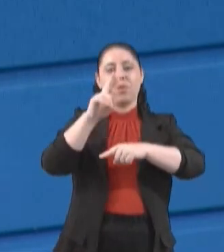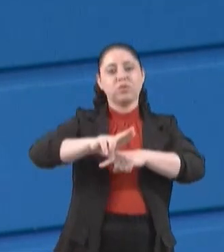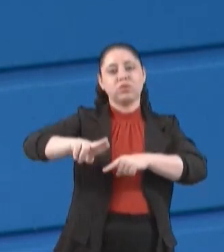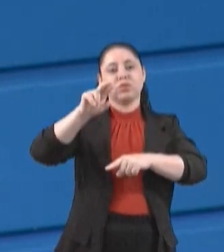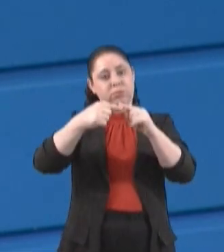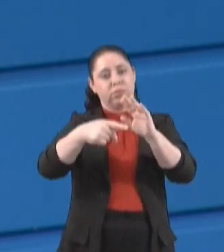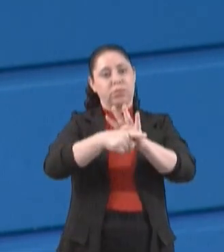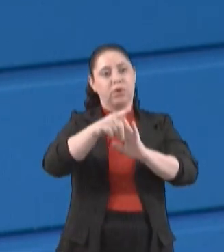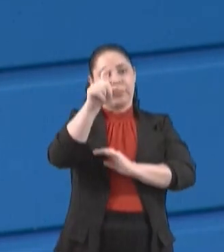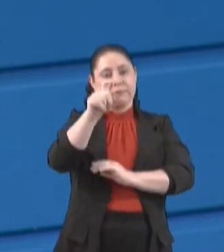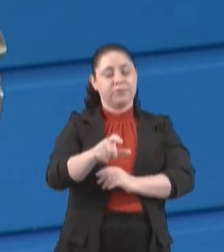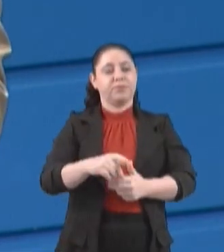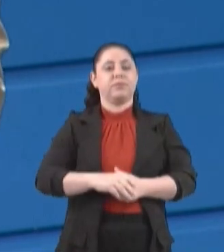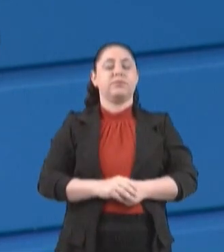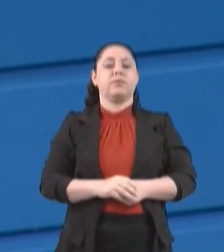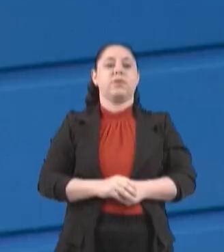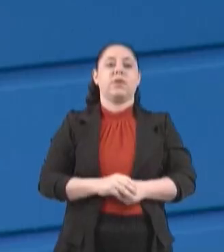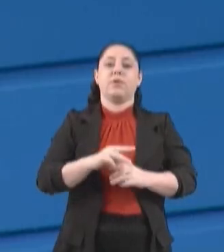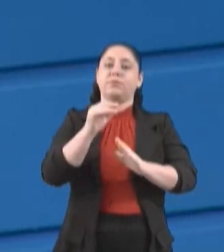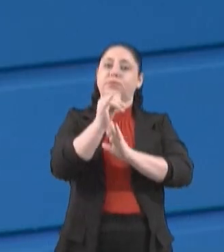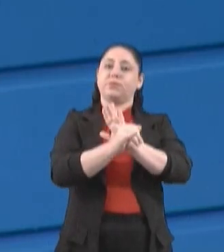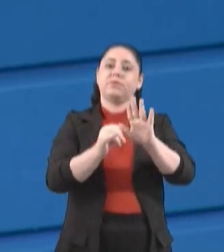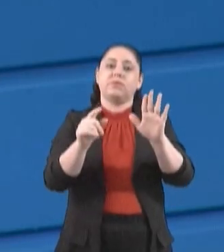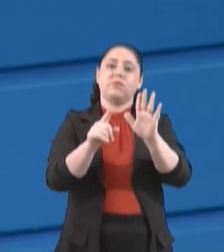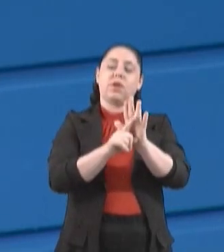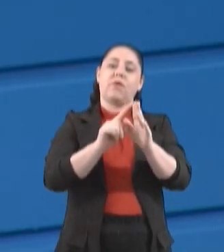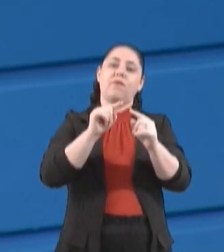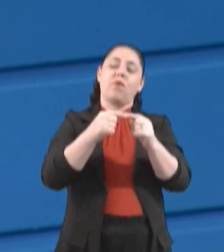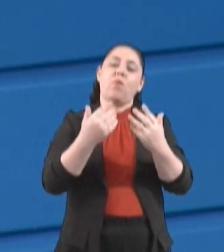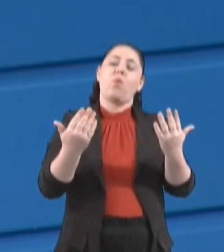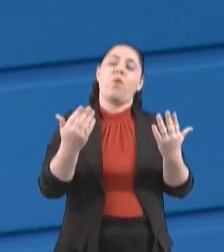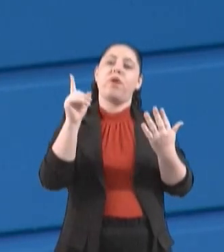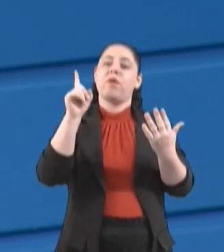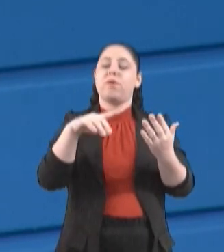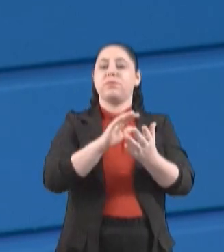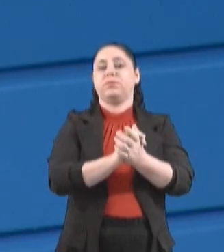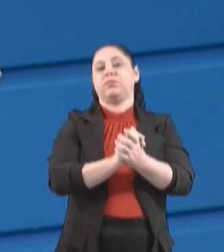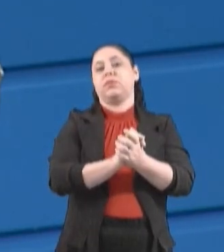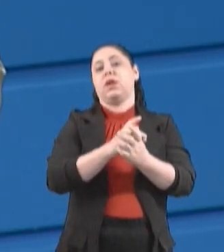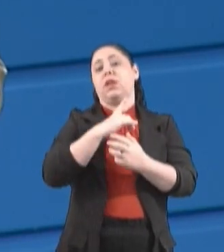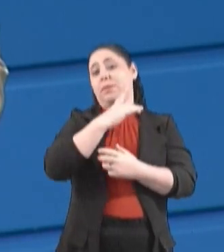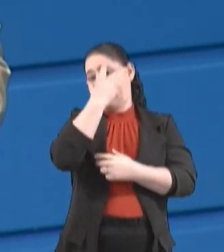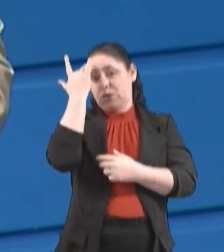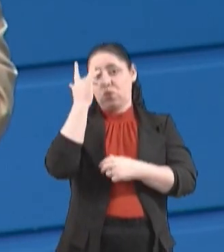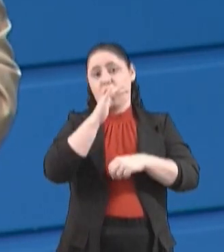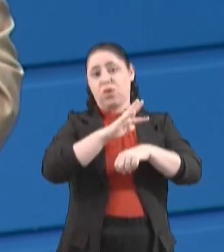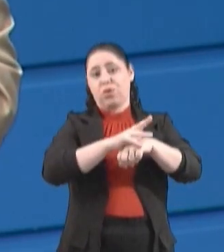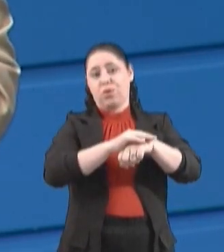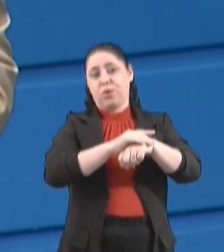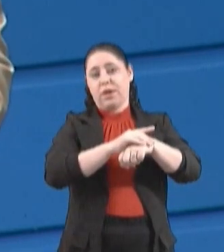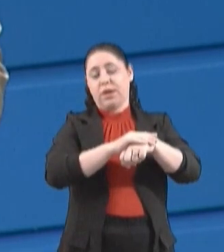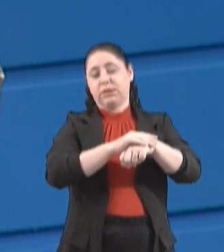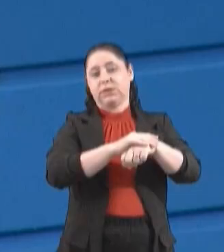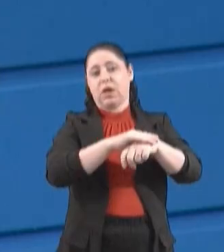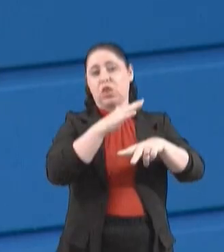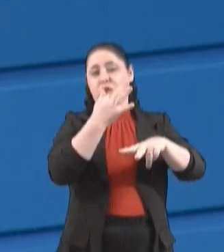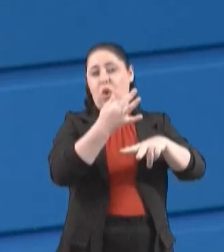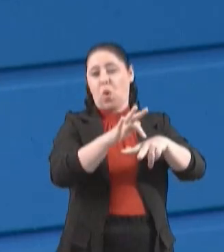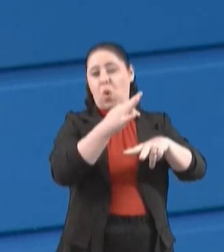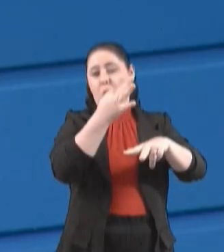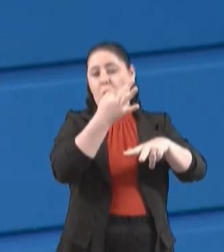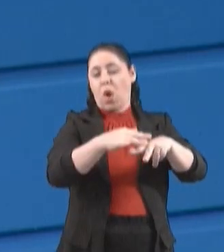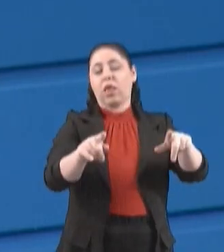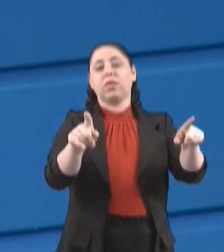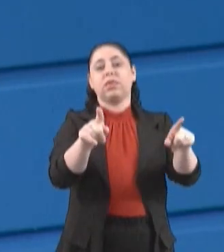estacionamento preferenciais. Esse projeto de lei ele tem como finalidade assegurar às pessoas diagnosticadas com